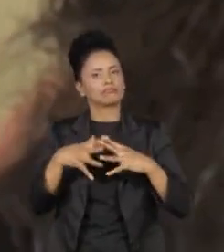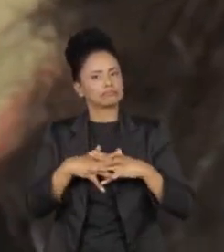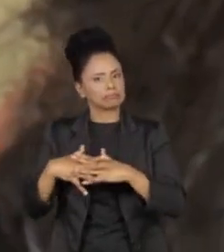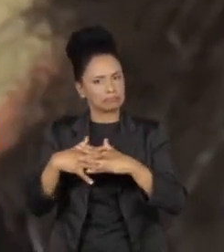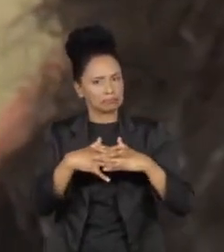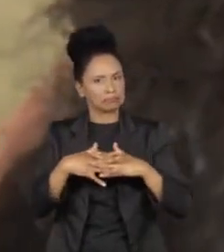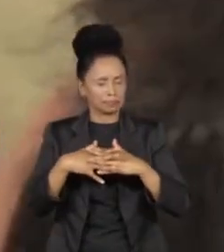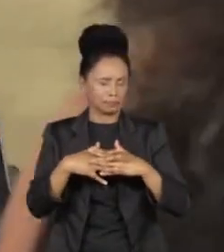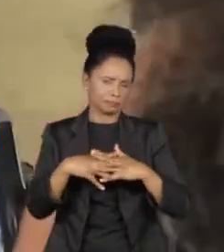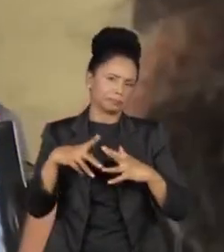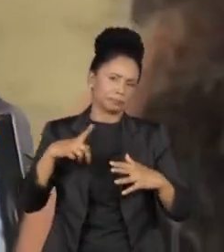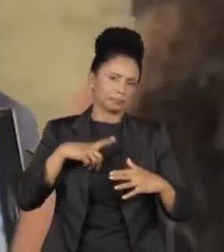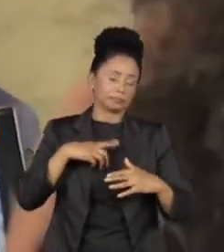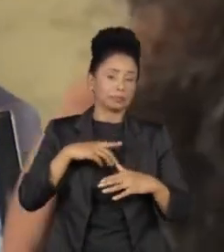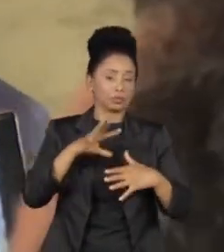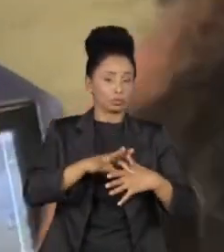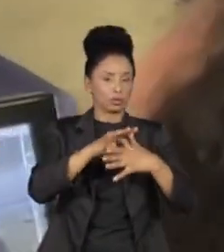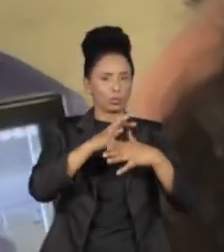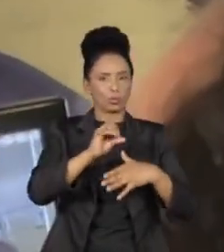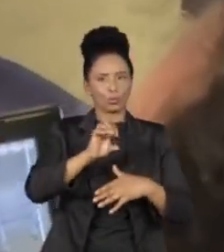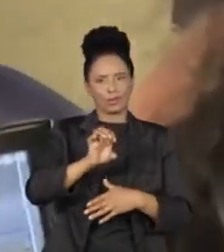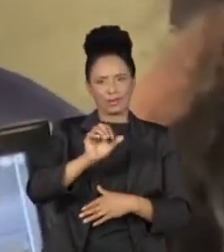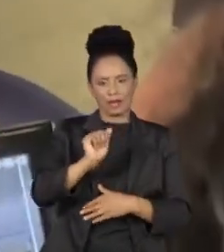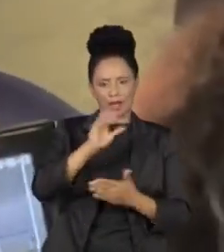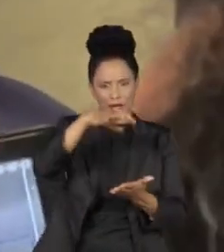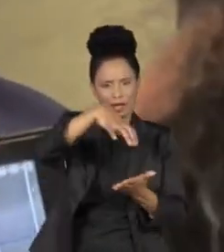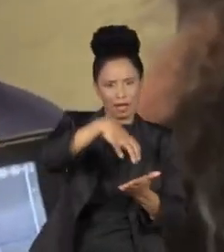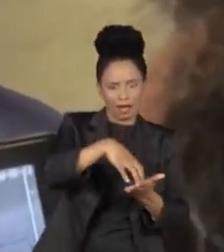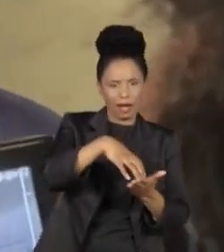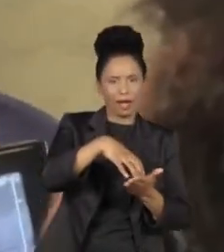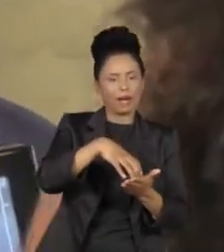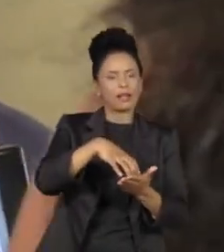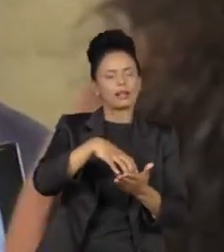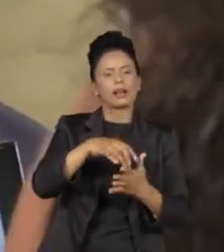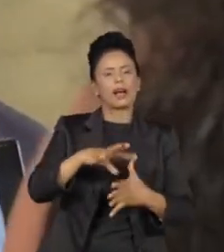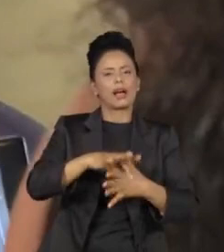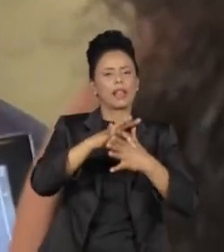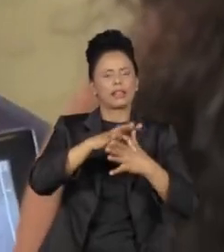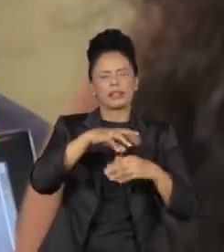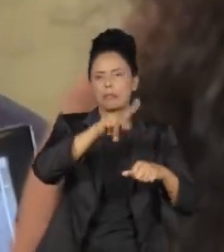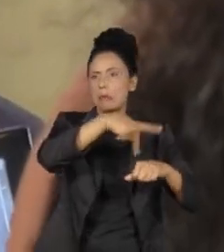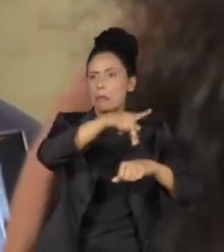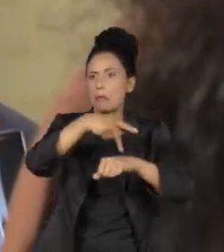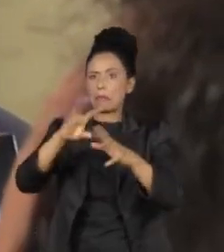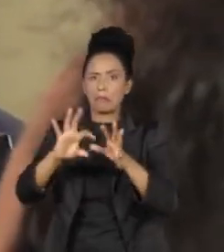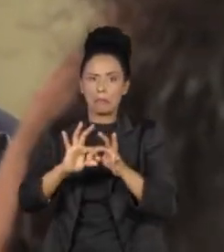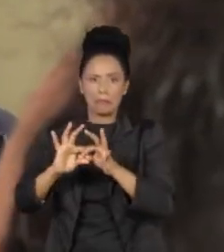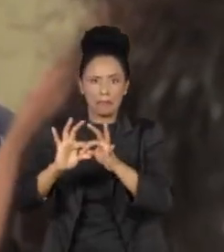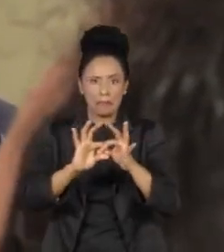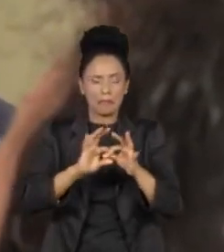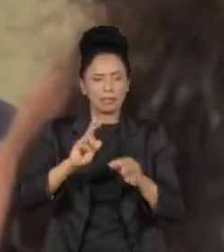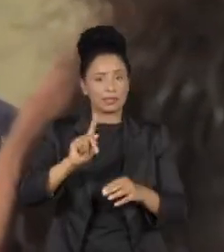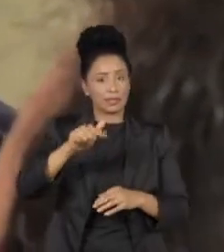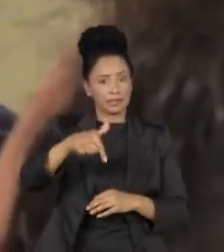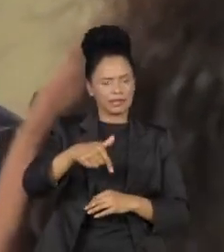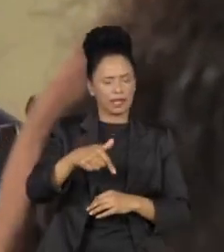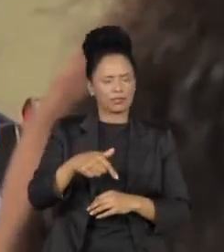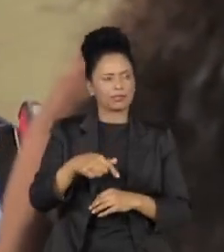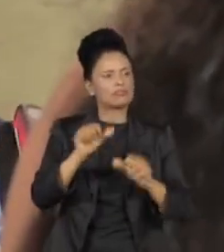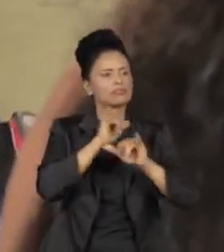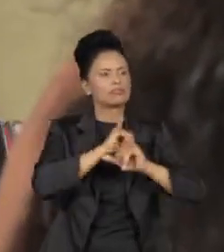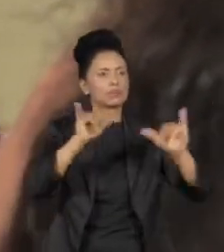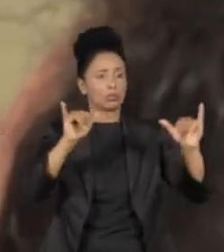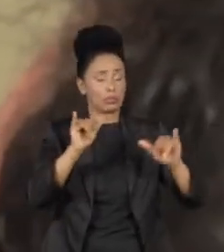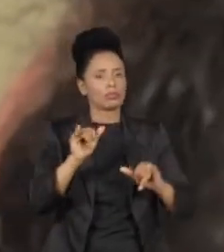por 55 especialistas de 17 nacionalidades, disse nesta quarta-feira que discutirá com os partidos e com